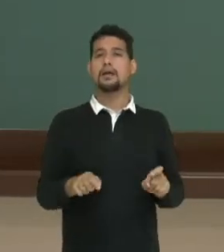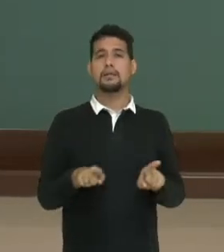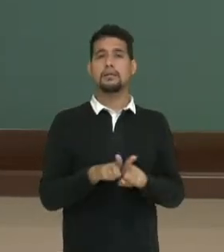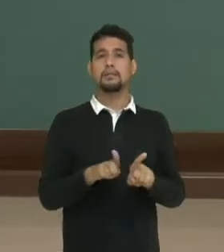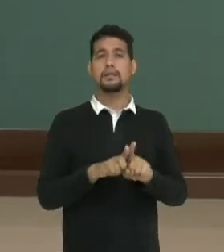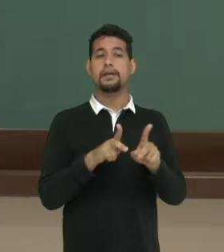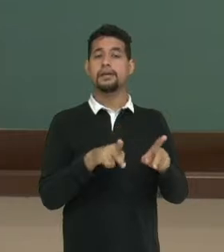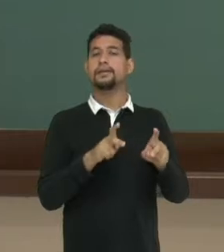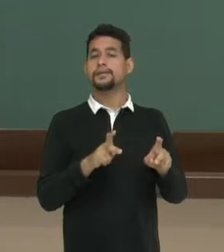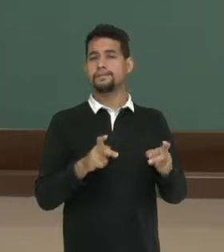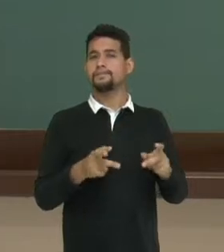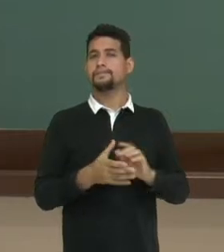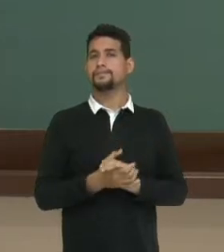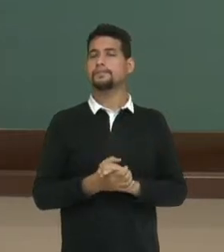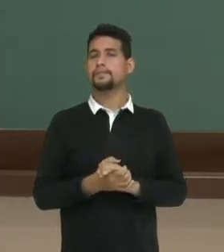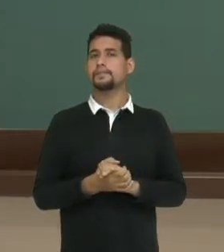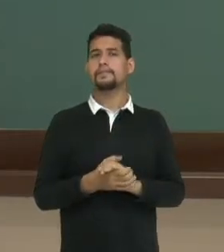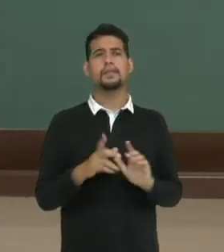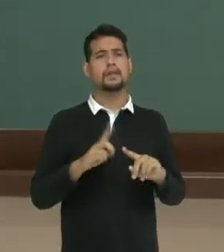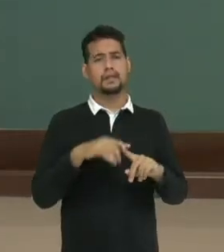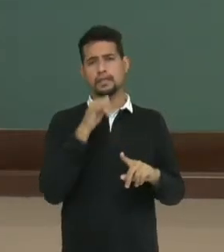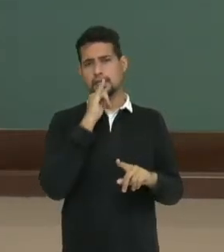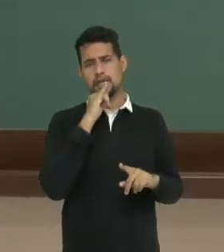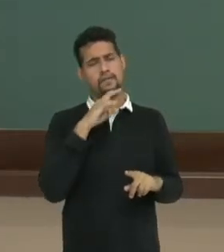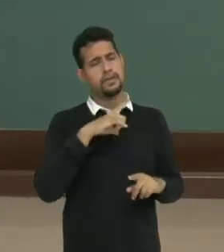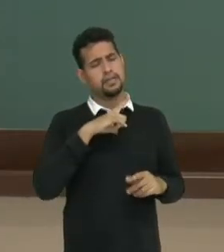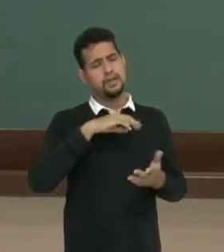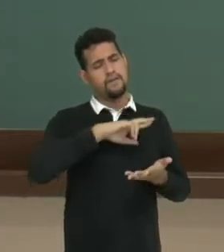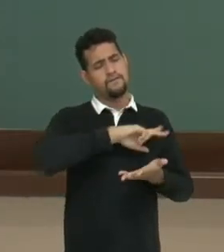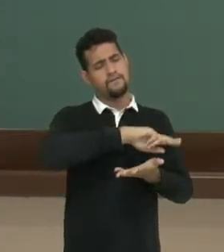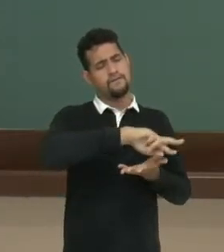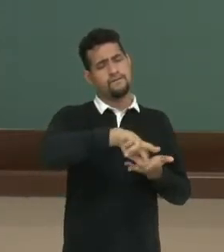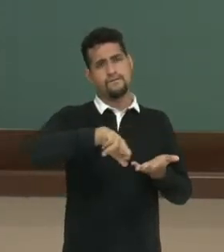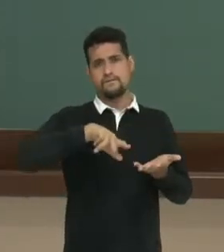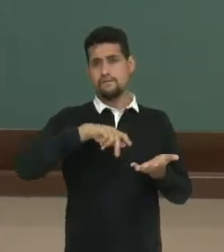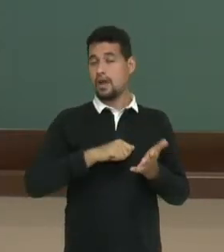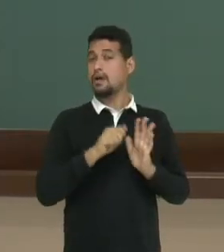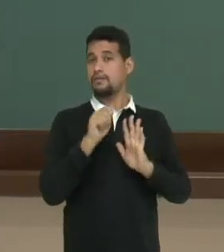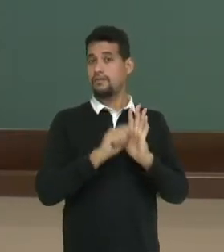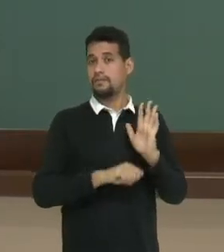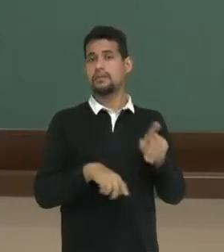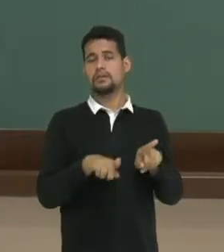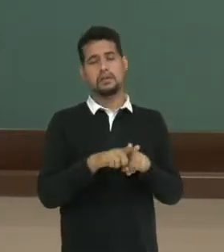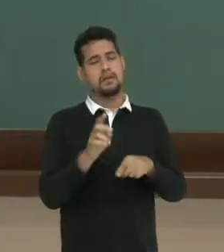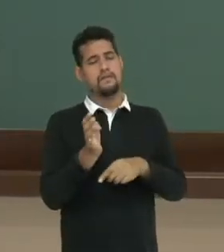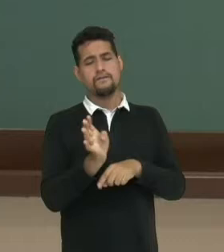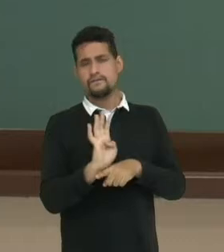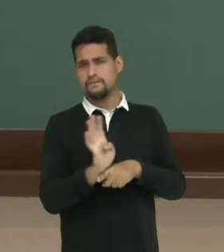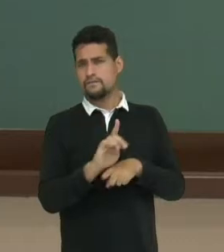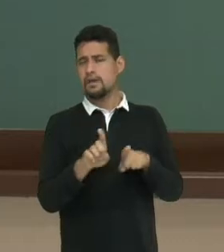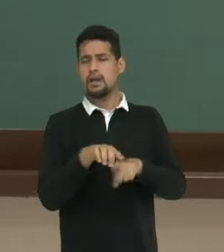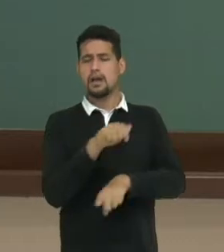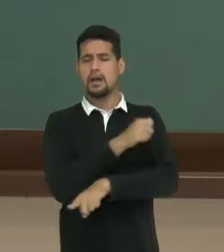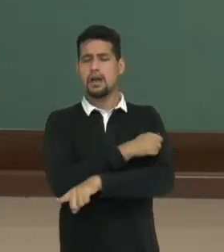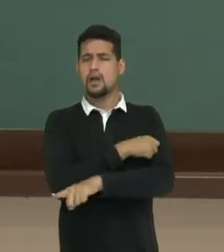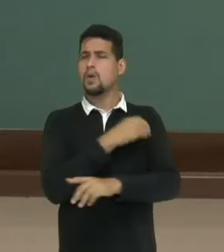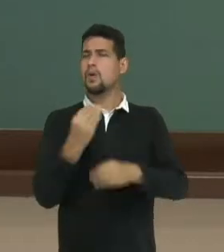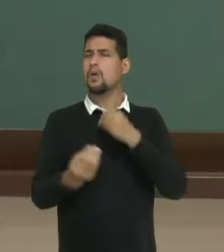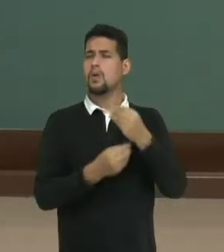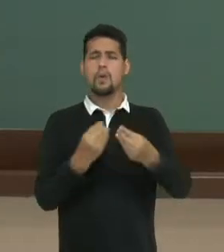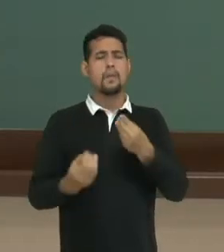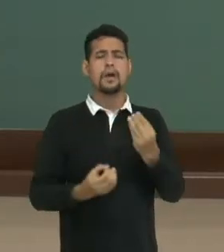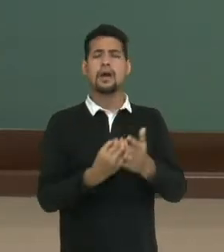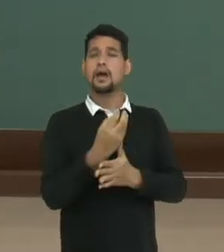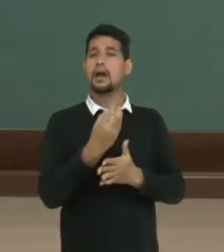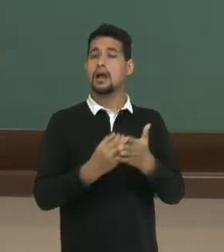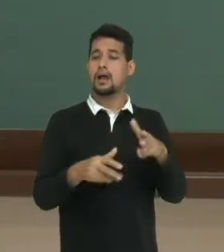cada gênero textual. Então, vocês vão ter vários vídeos na plataforma do aluno, vídeos que explicam como produzir